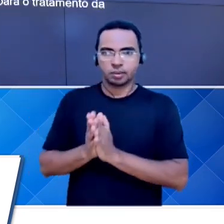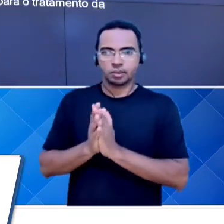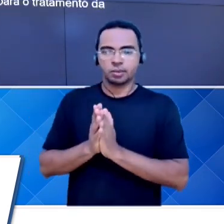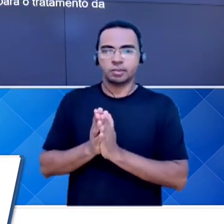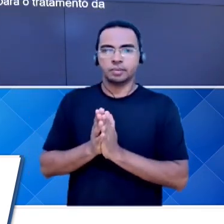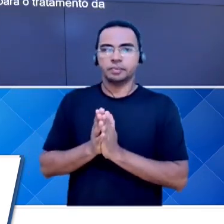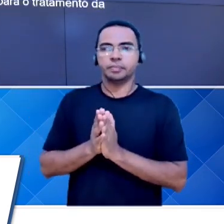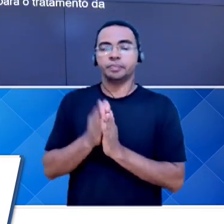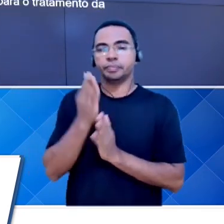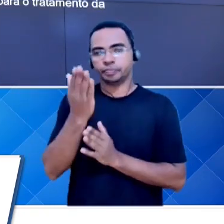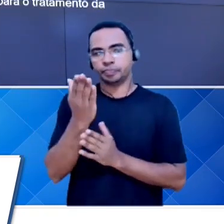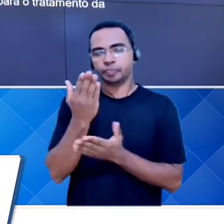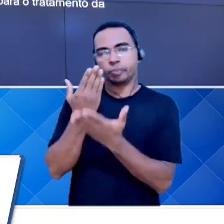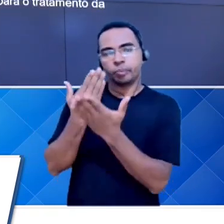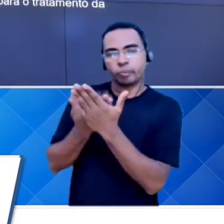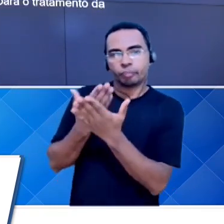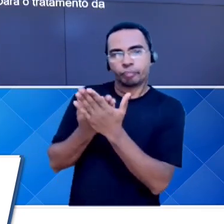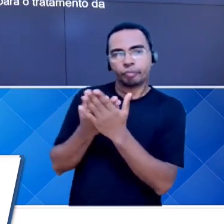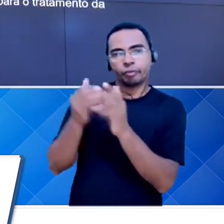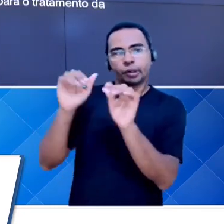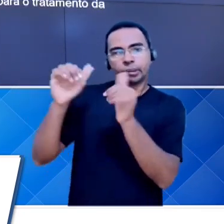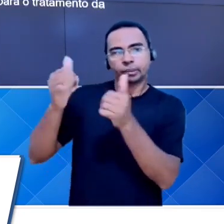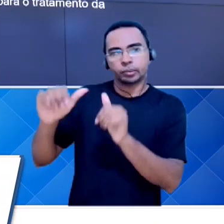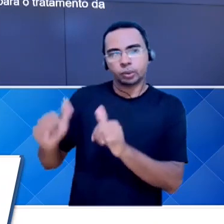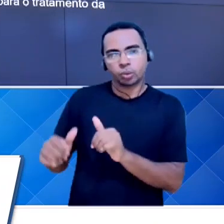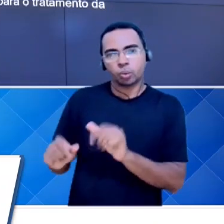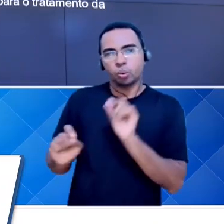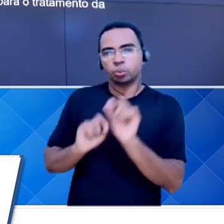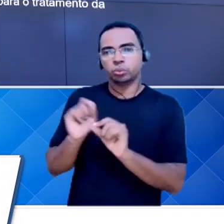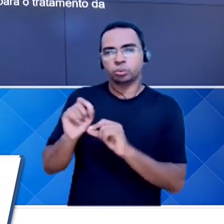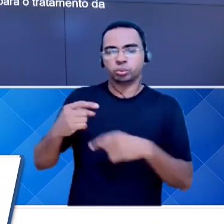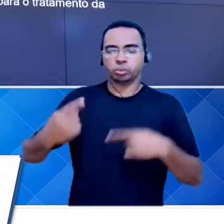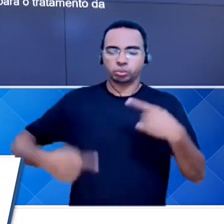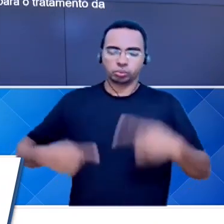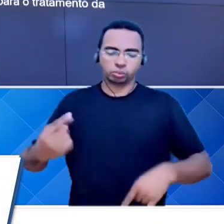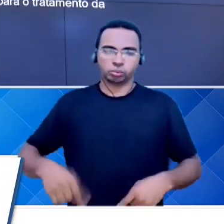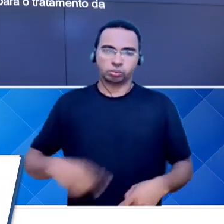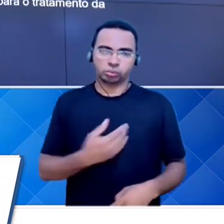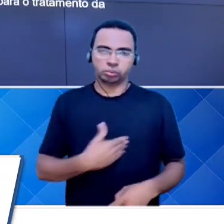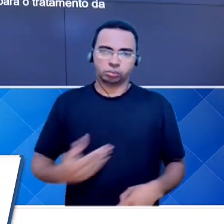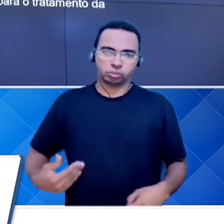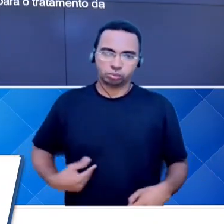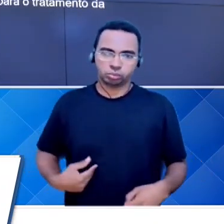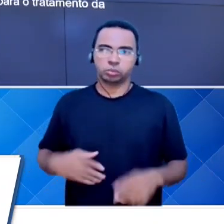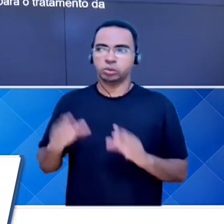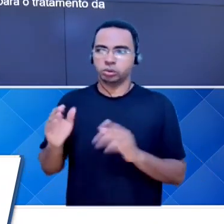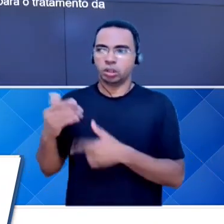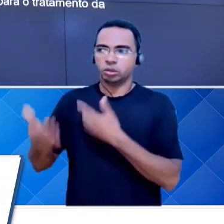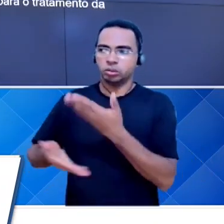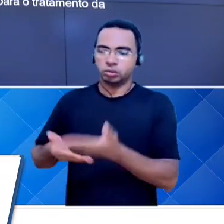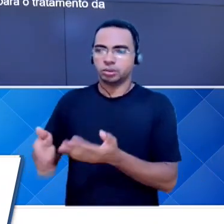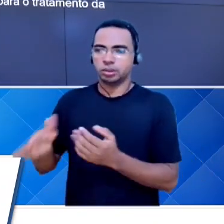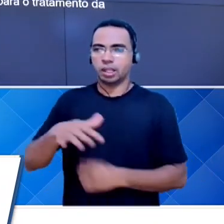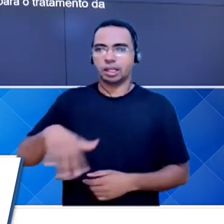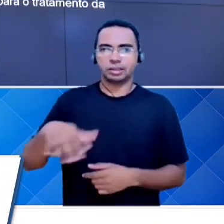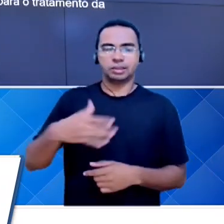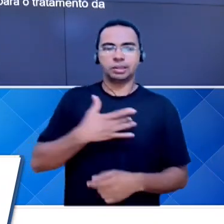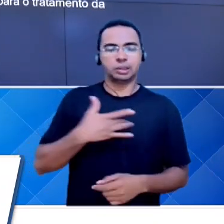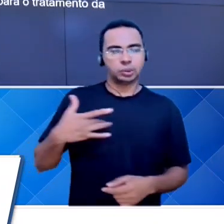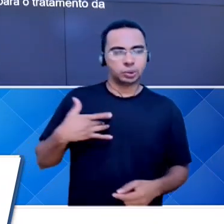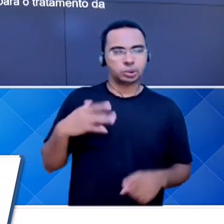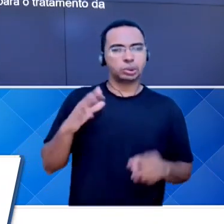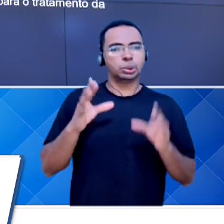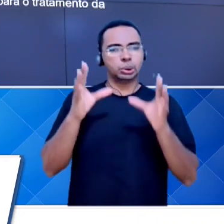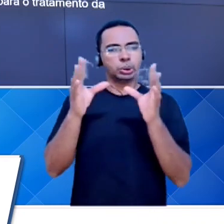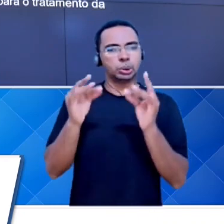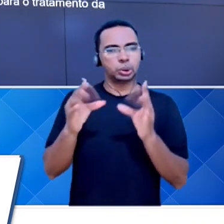Então, o estudo, ele analisou, né, os efeitos das políticas públicas entre aquelas desenvolvidas na área da saúde. Foi especificamente